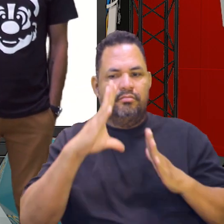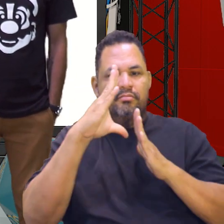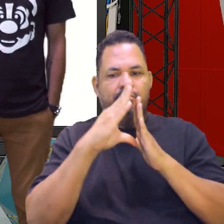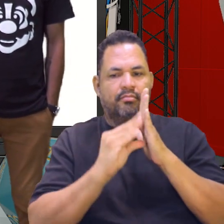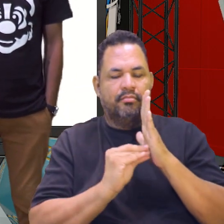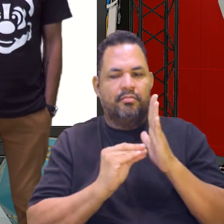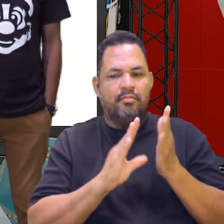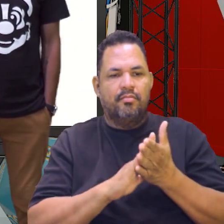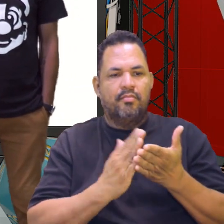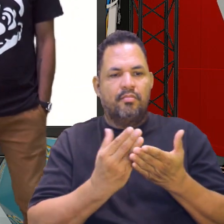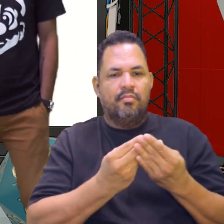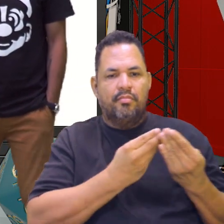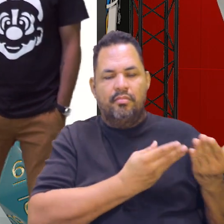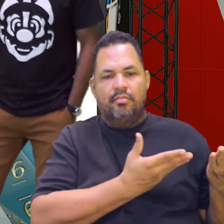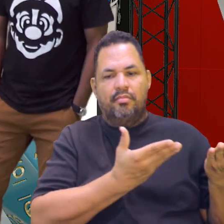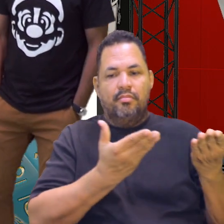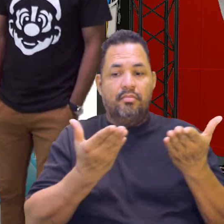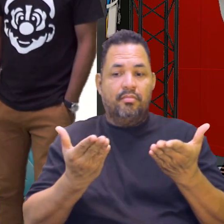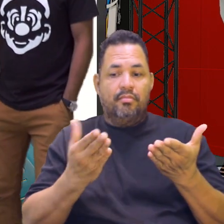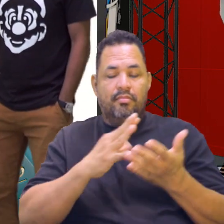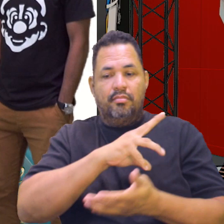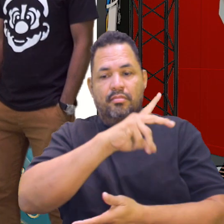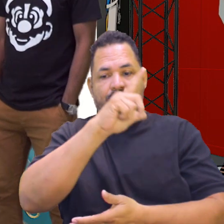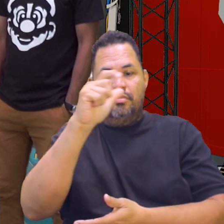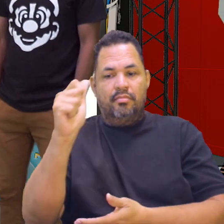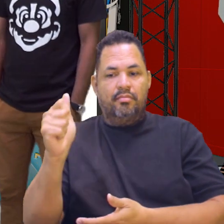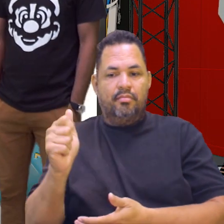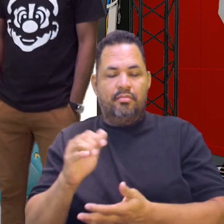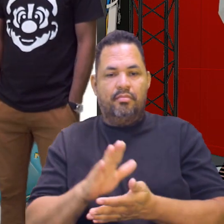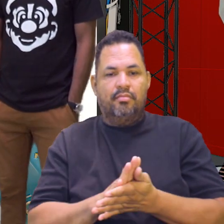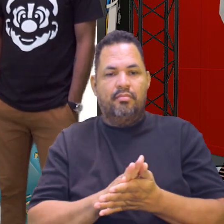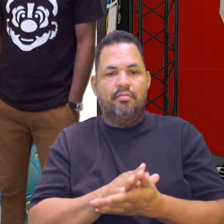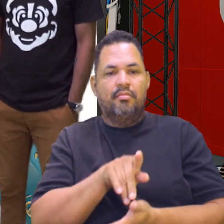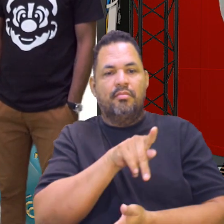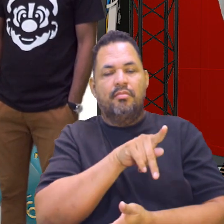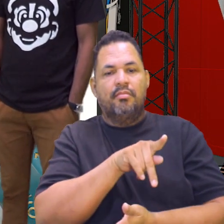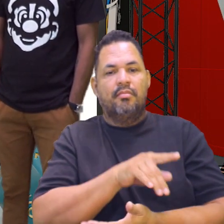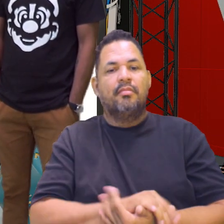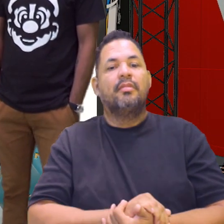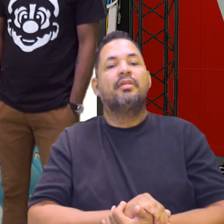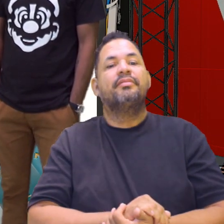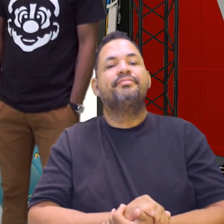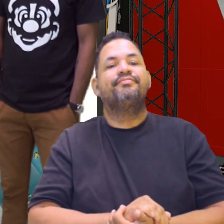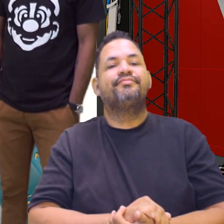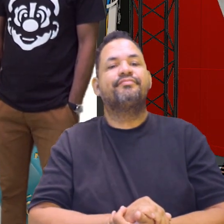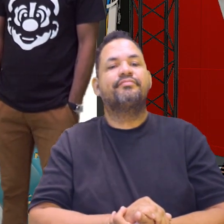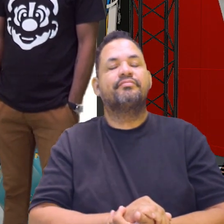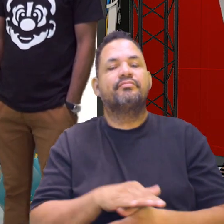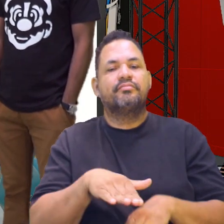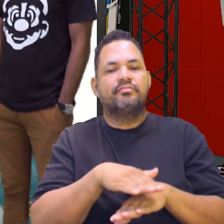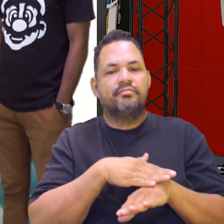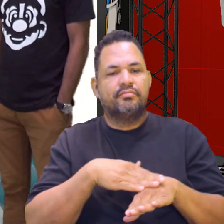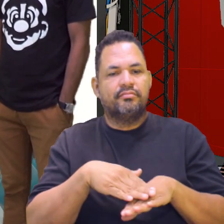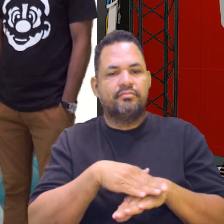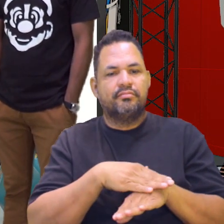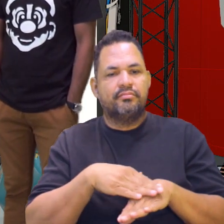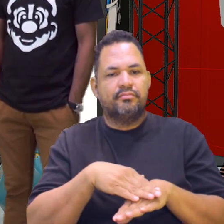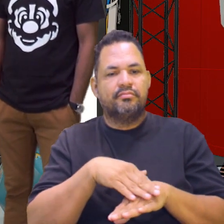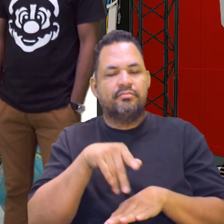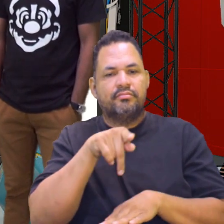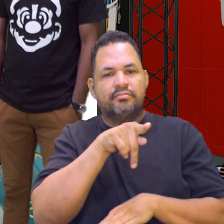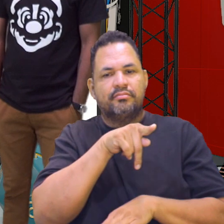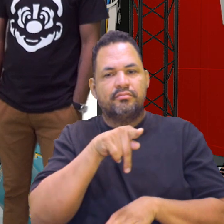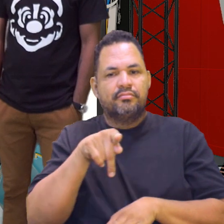esse assunto, oferecimento do dia. E hoje é o professor... acontece o seguinte, vamos conversar aqui. Professora